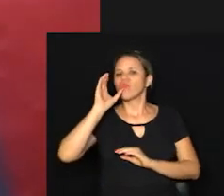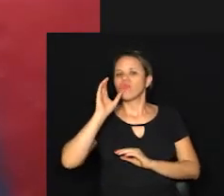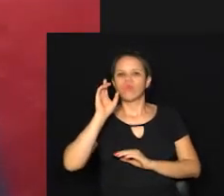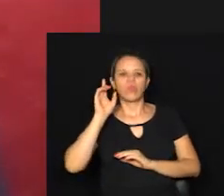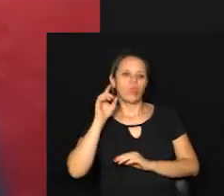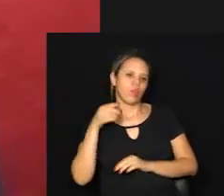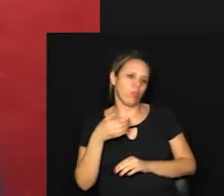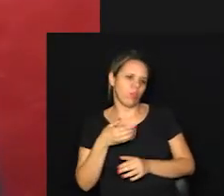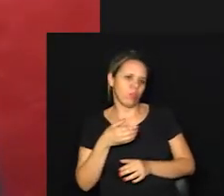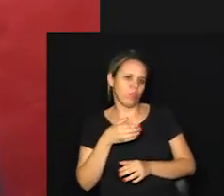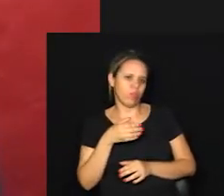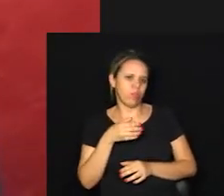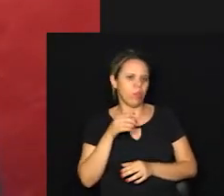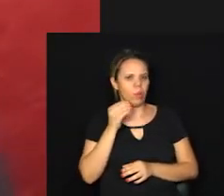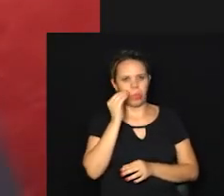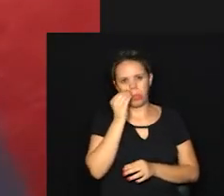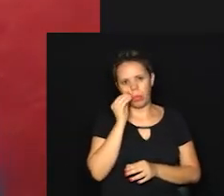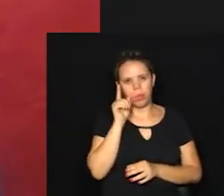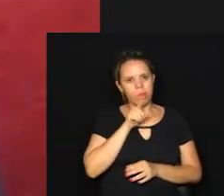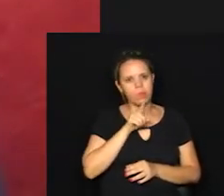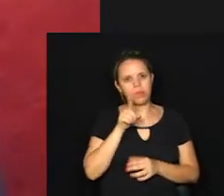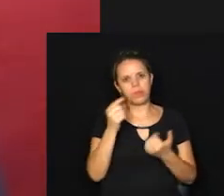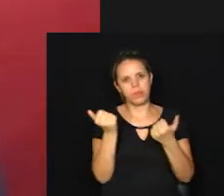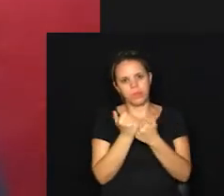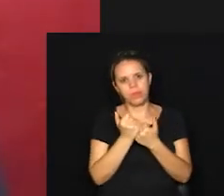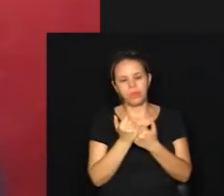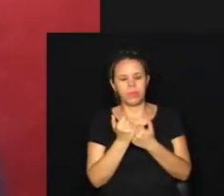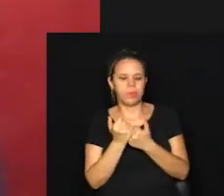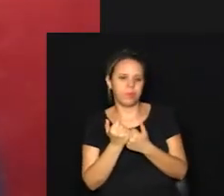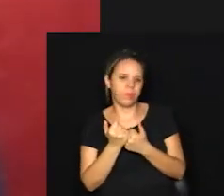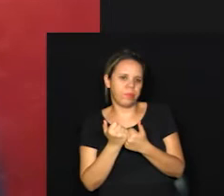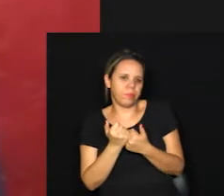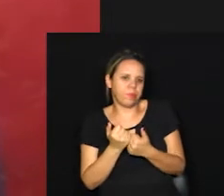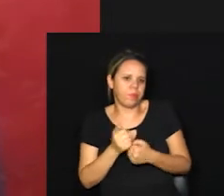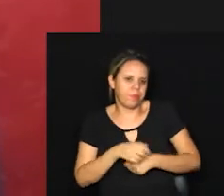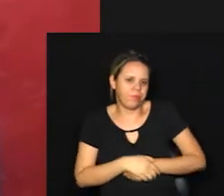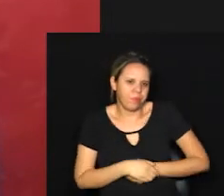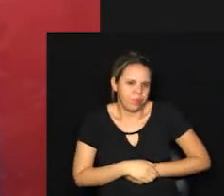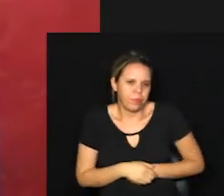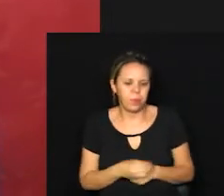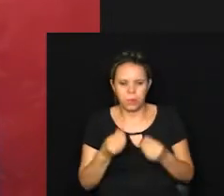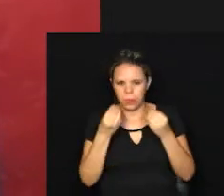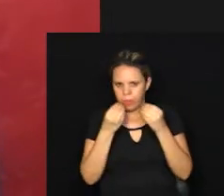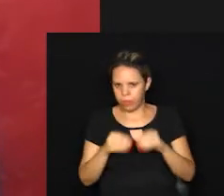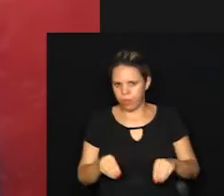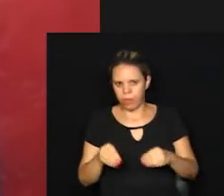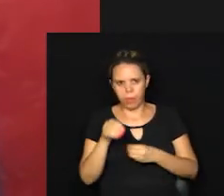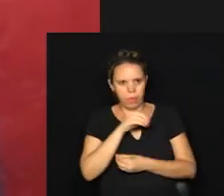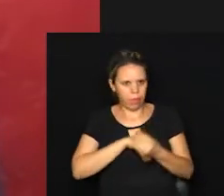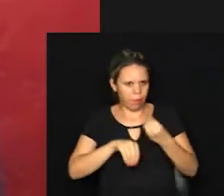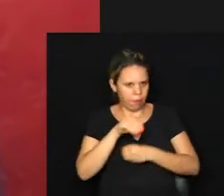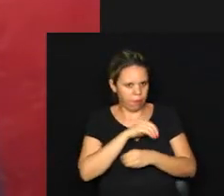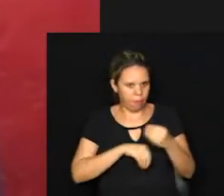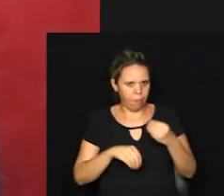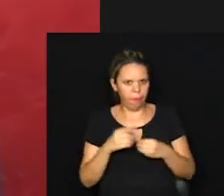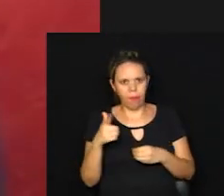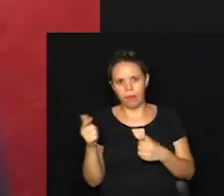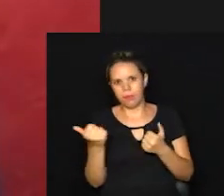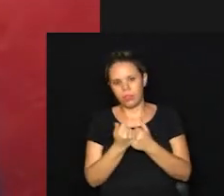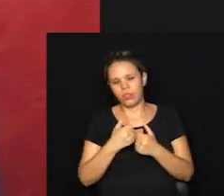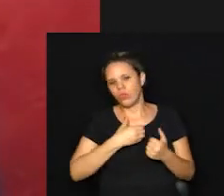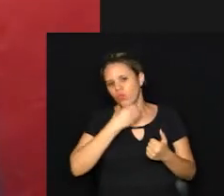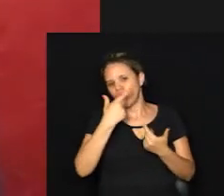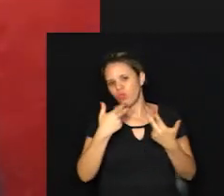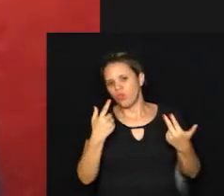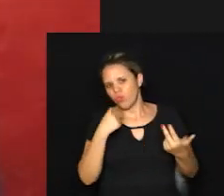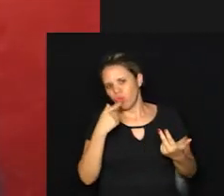Lemonade. O que você pode substituir aí, sem prejuízo na receita, por outras frutas